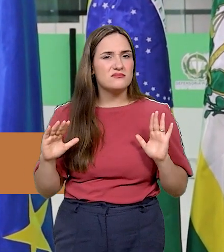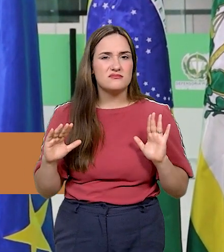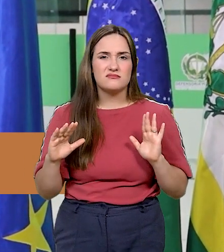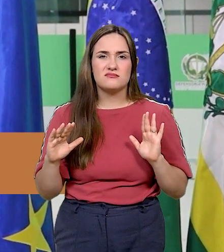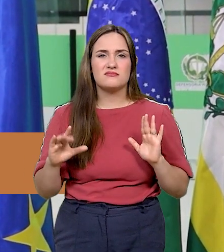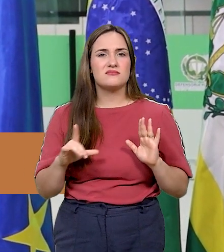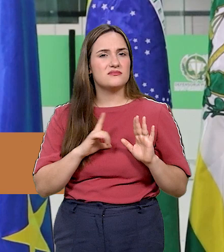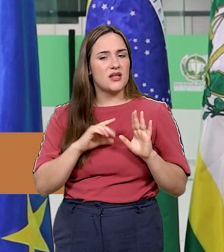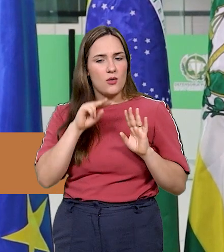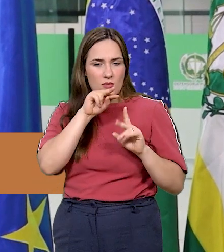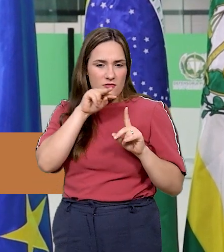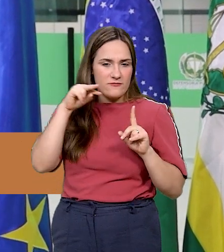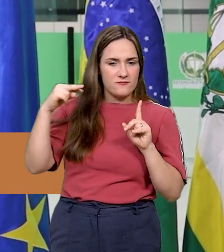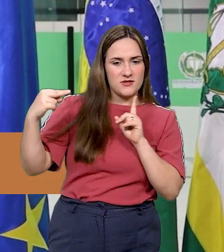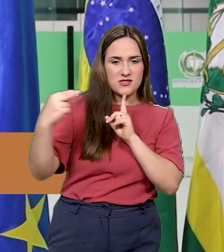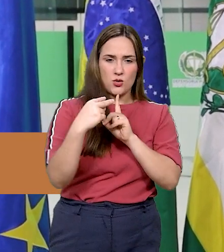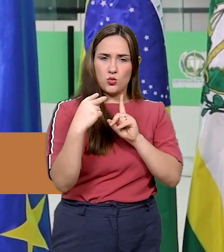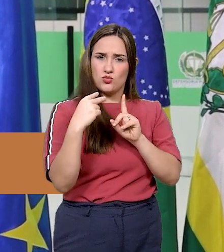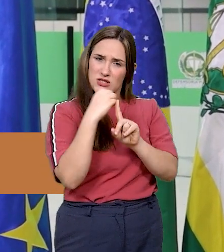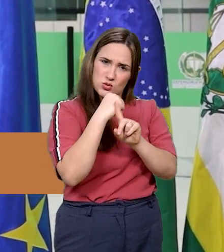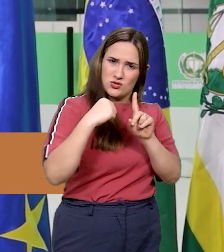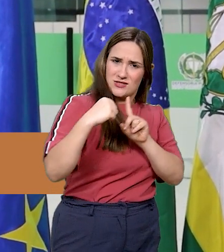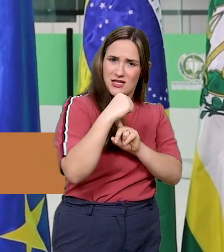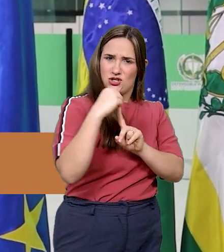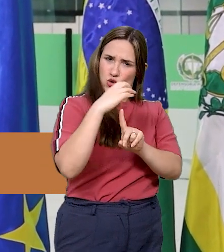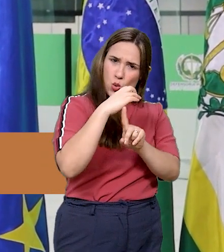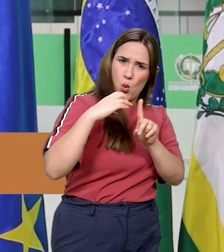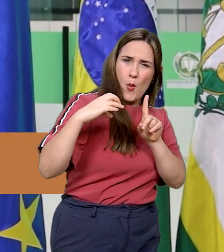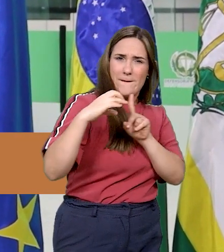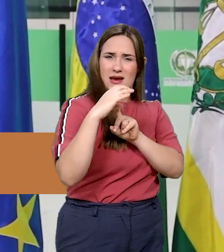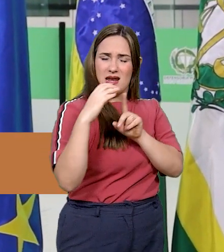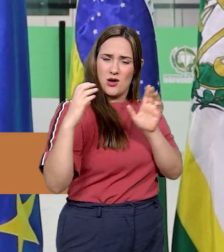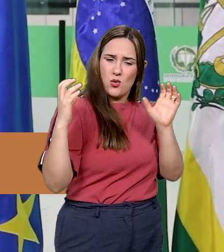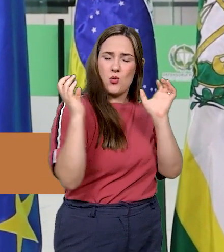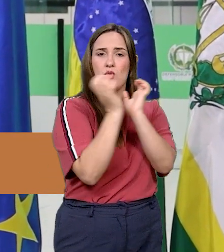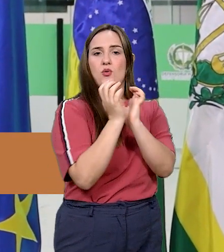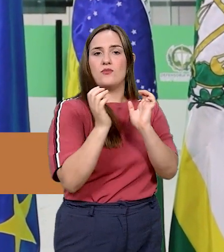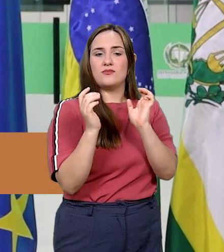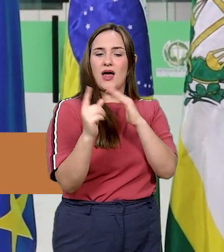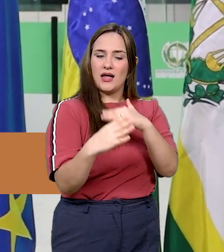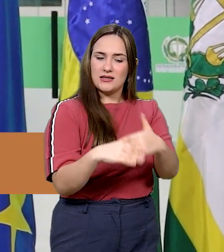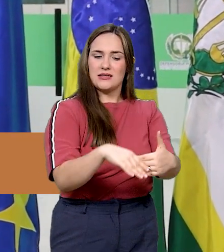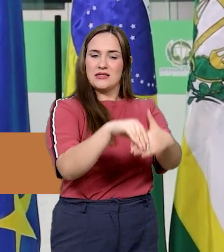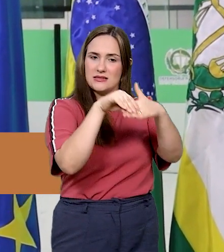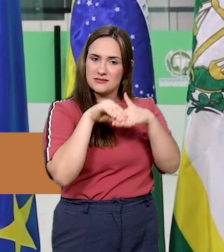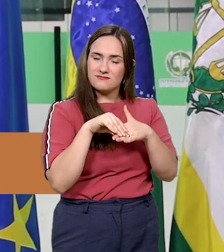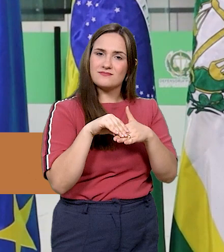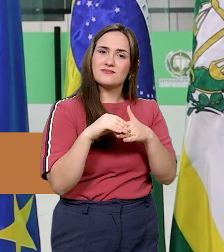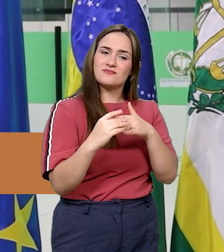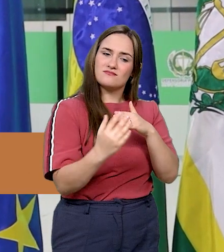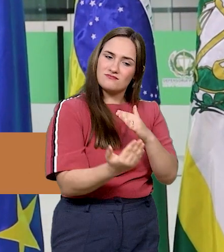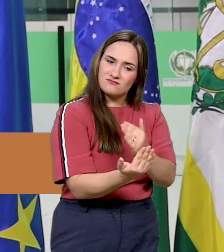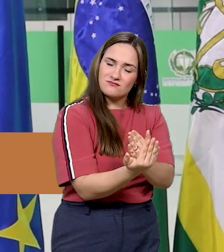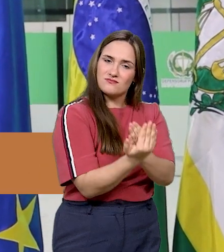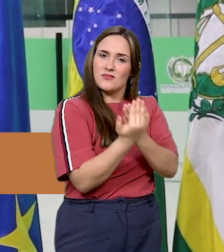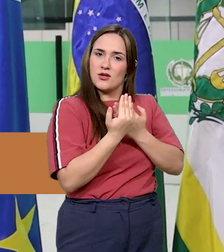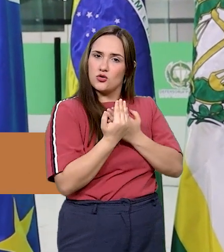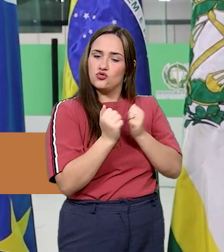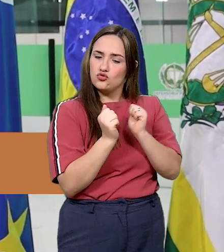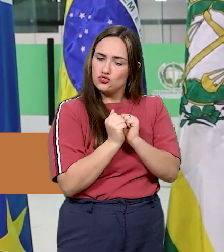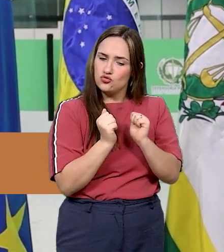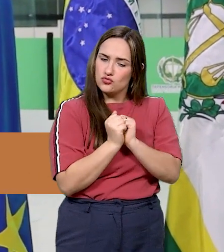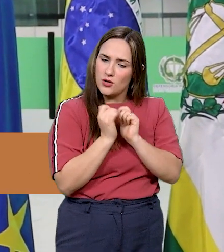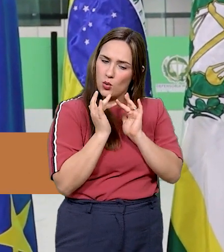olhar coletivo e também com esse acolhimento à sociedade, aos assistidos e assistidas da